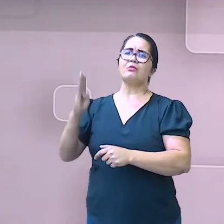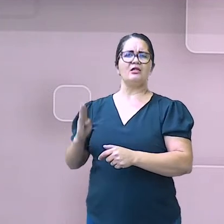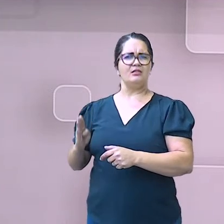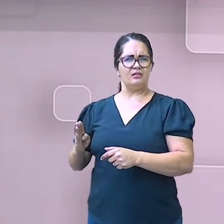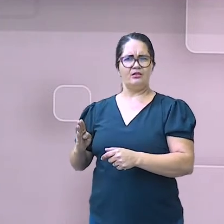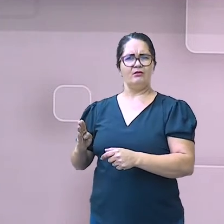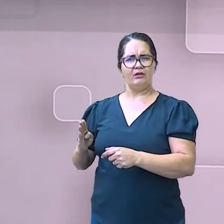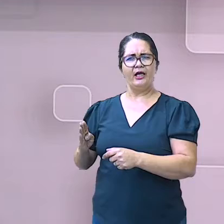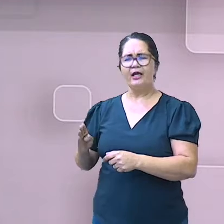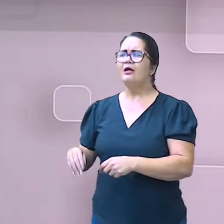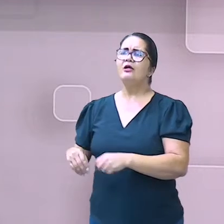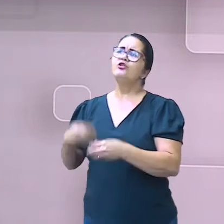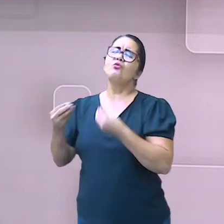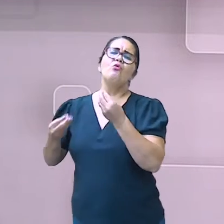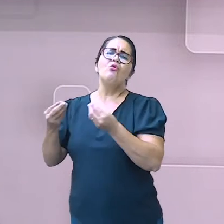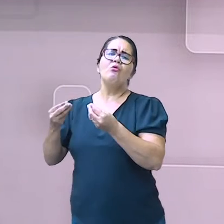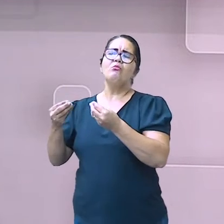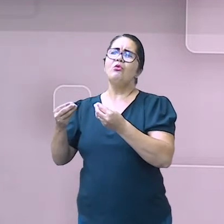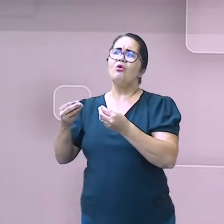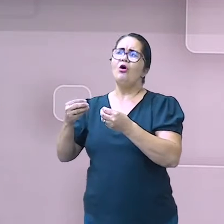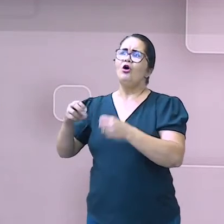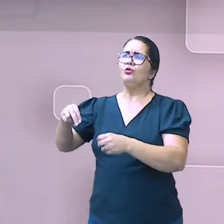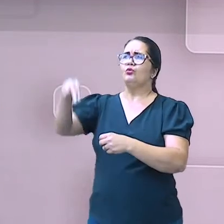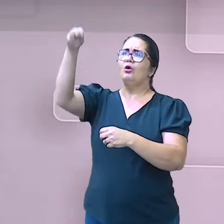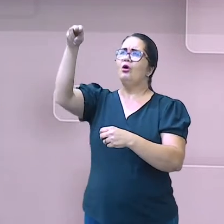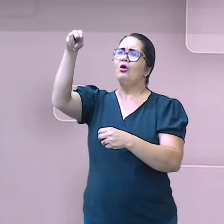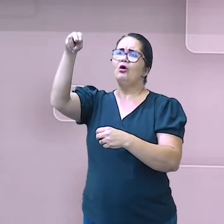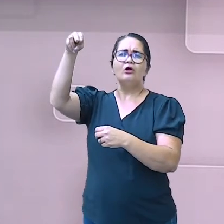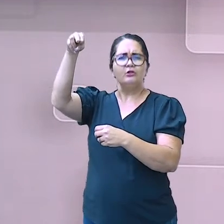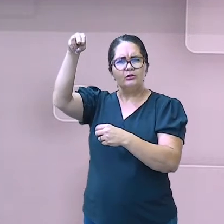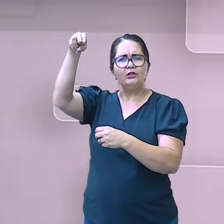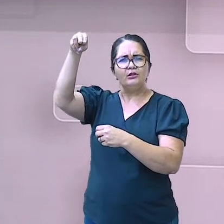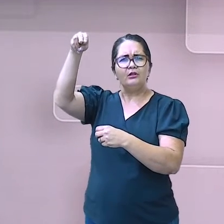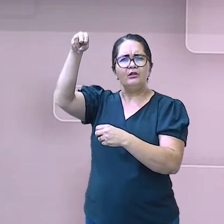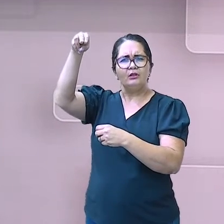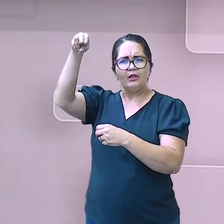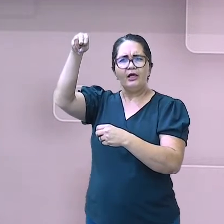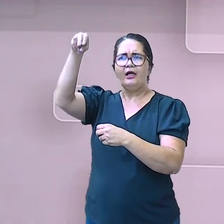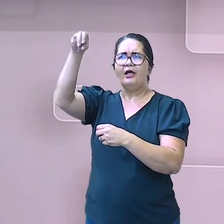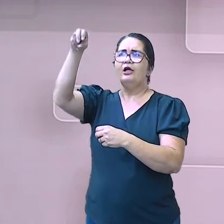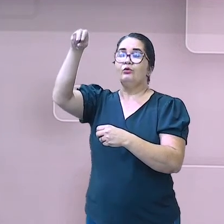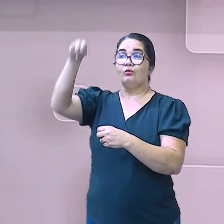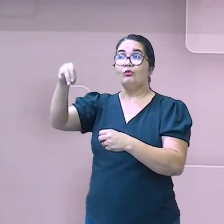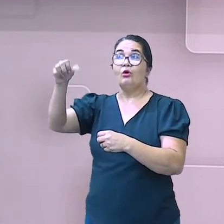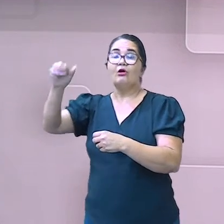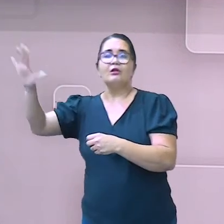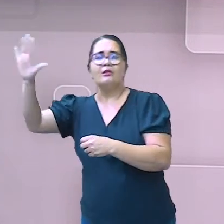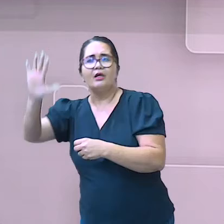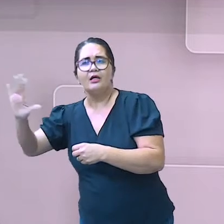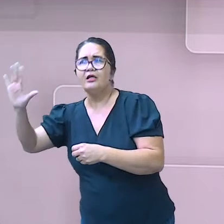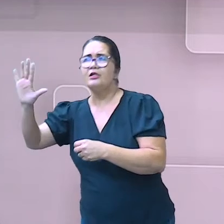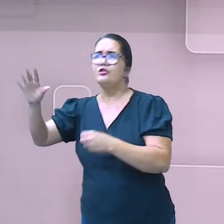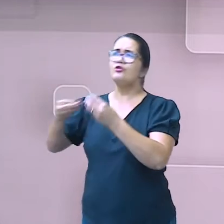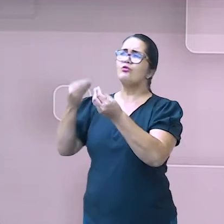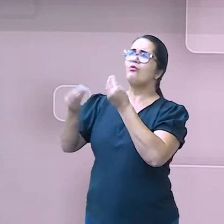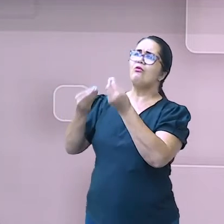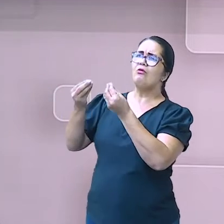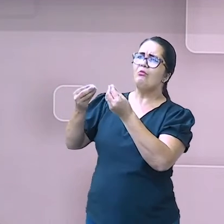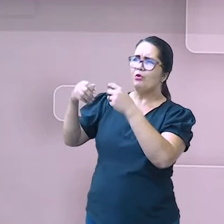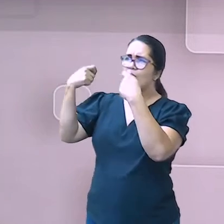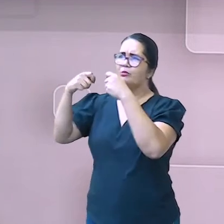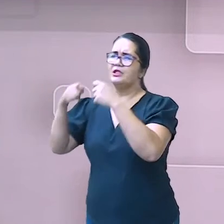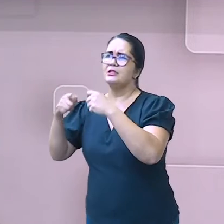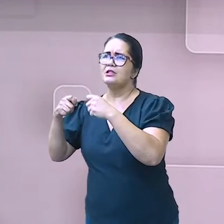políticas públicas específicas para a parte do Nordeste com outras características, políticas públicas específicas